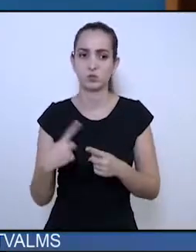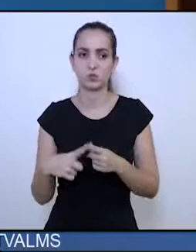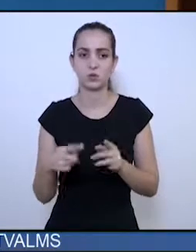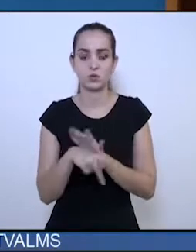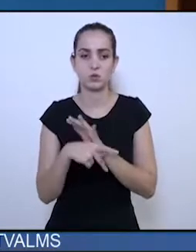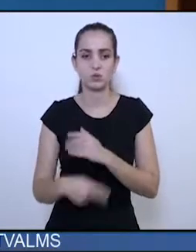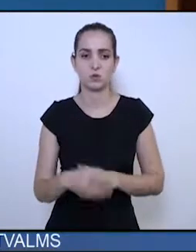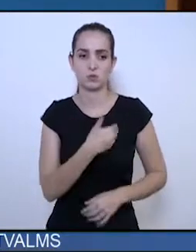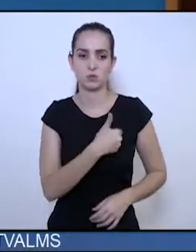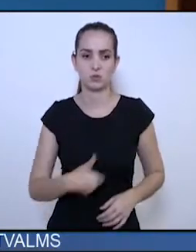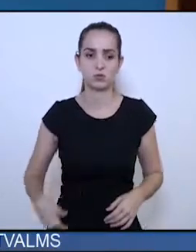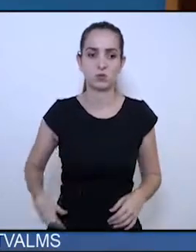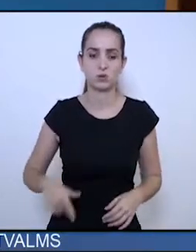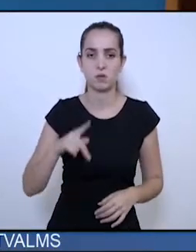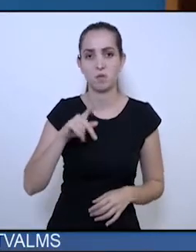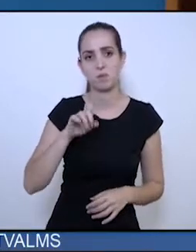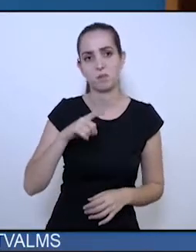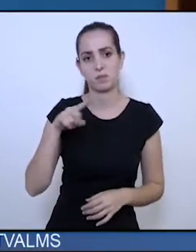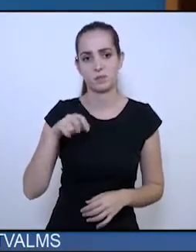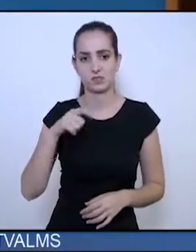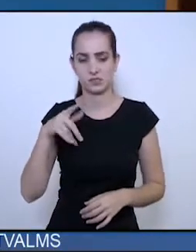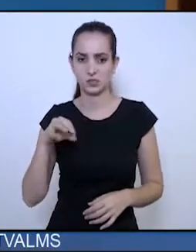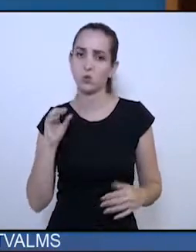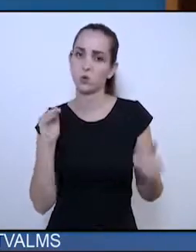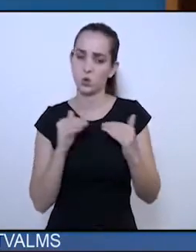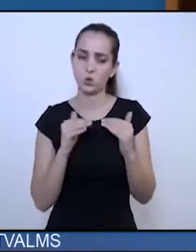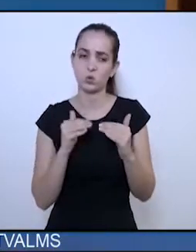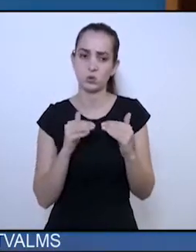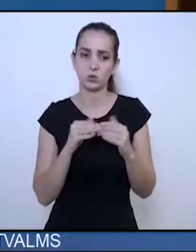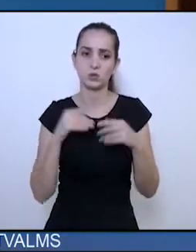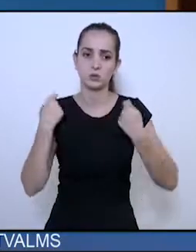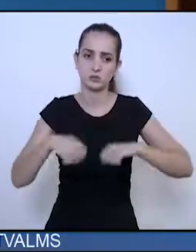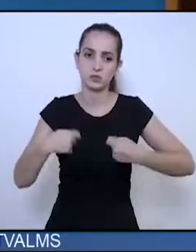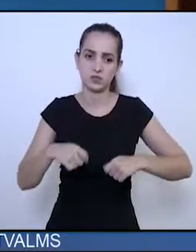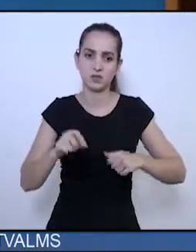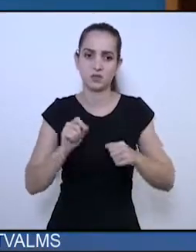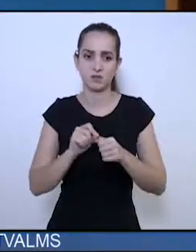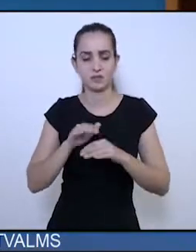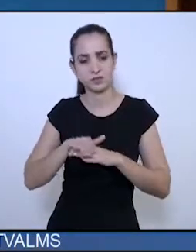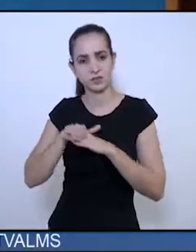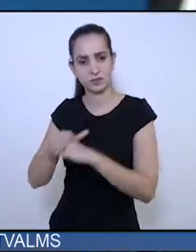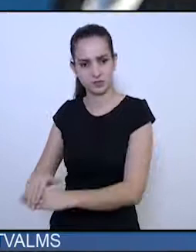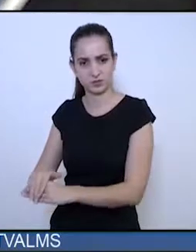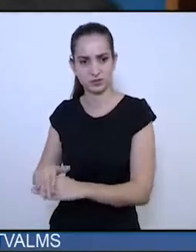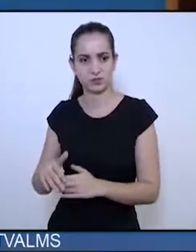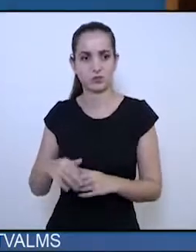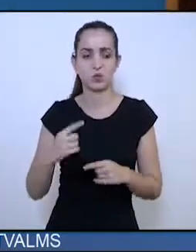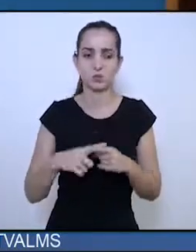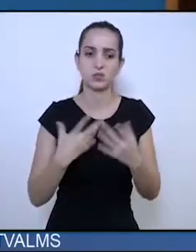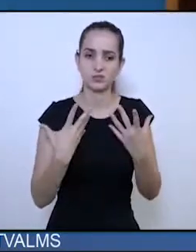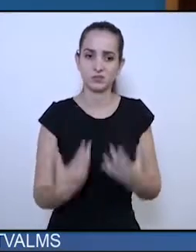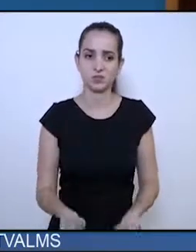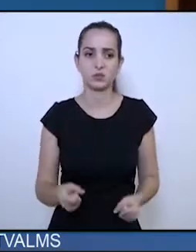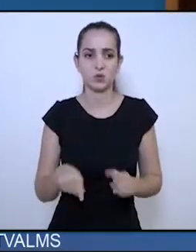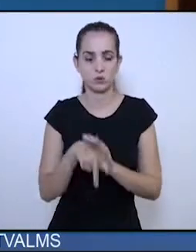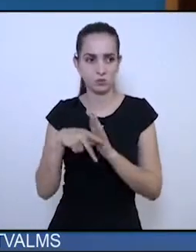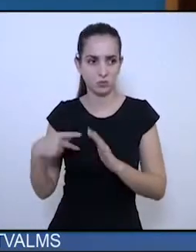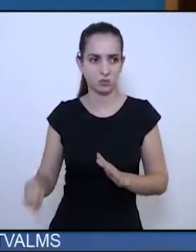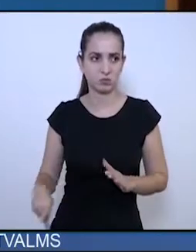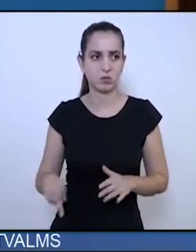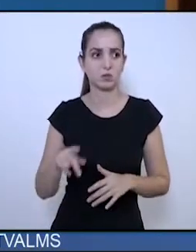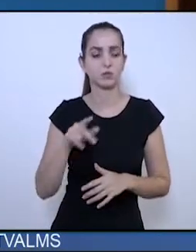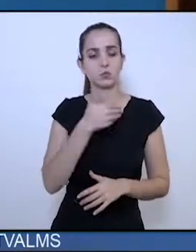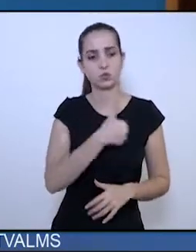próprio governador Pezão concordou com a intervenção, na medida em que reconheceu que da parte do Estado ele não